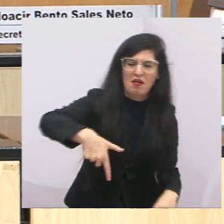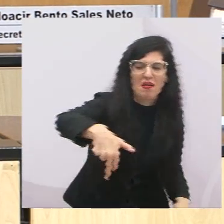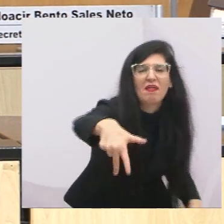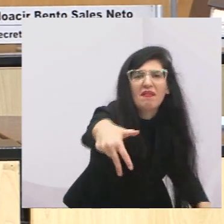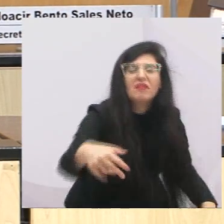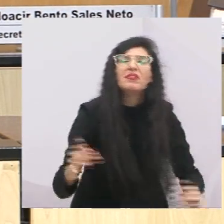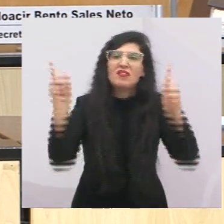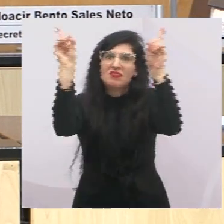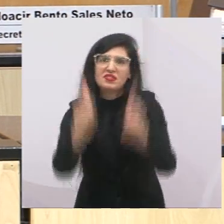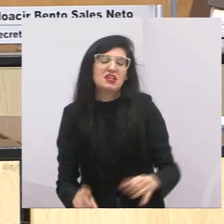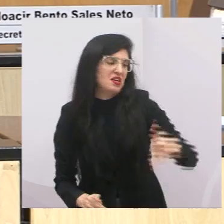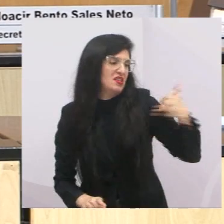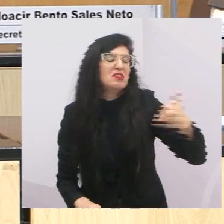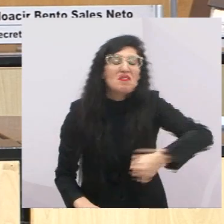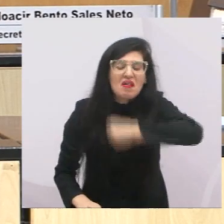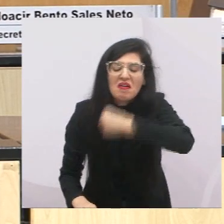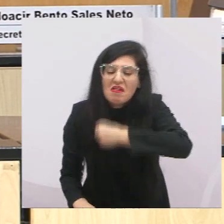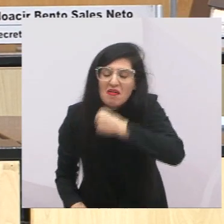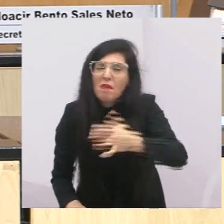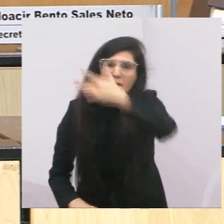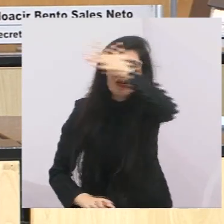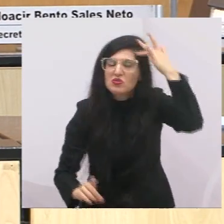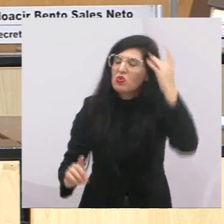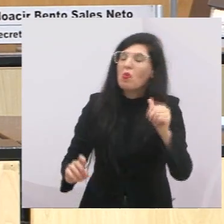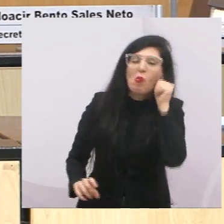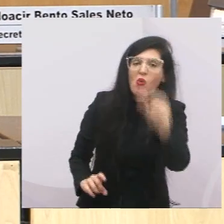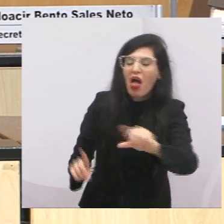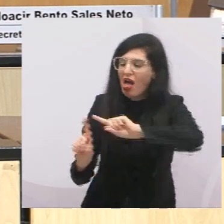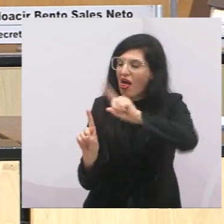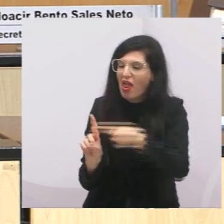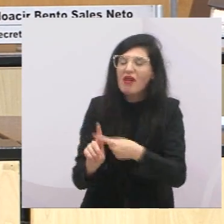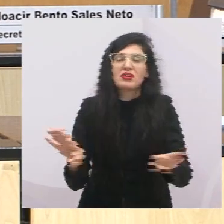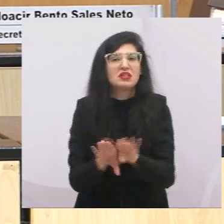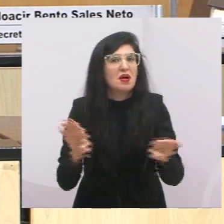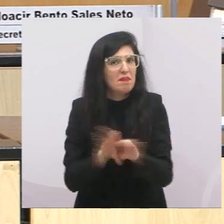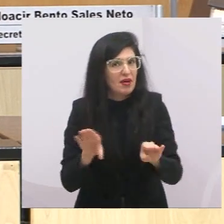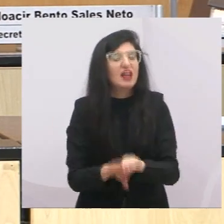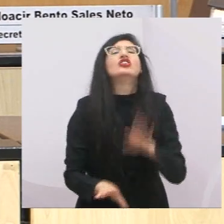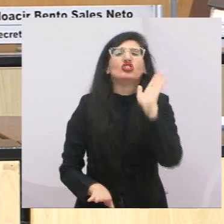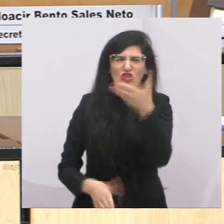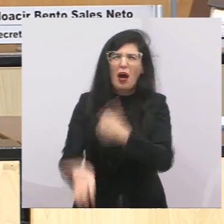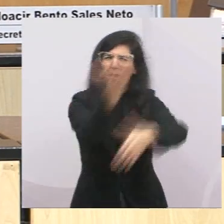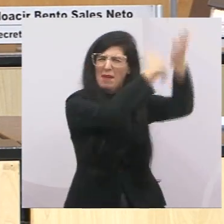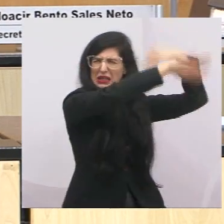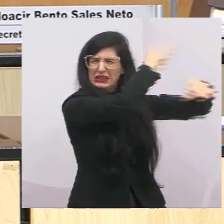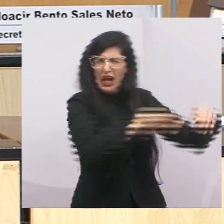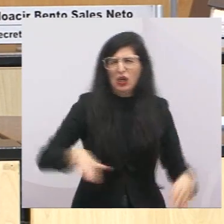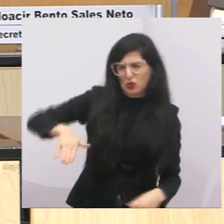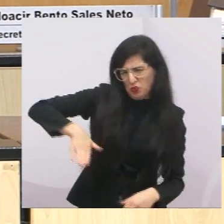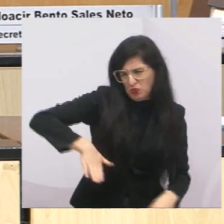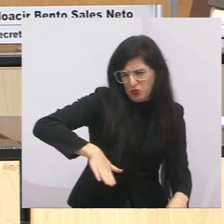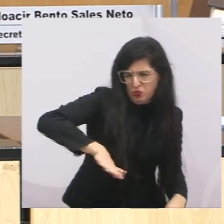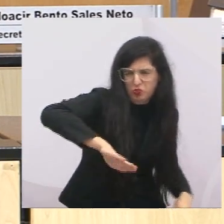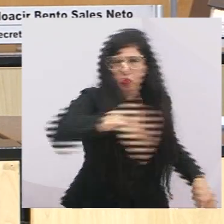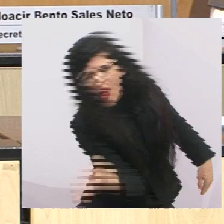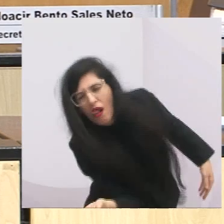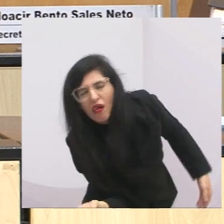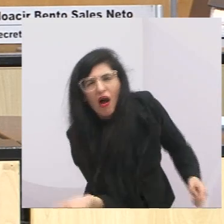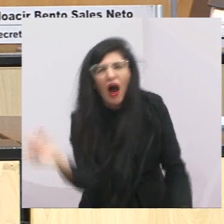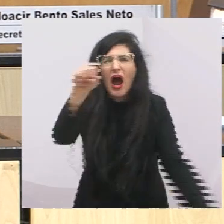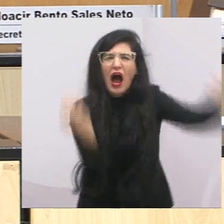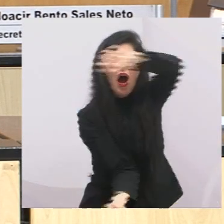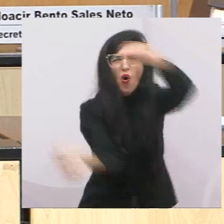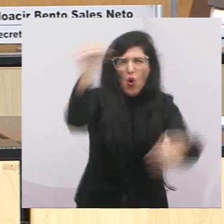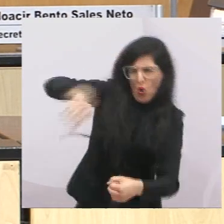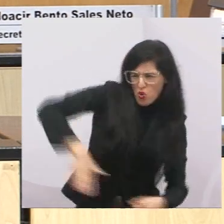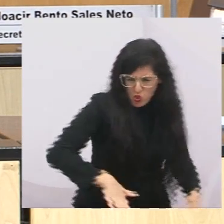crianças e gestantes, como já ocorrido, inclusive encapotamento de veículos e outros vitimando pedestres, considerando os vários